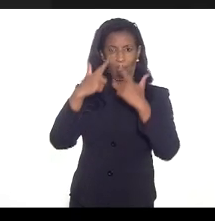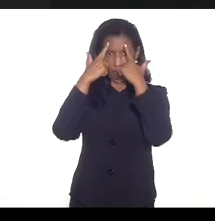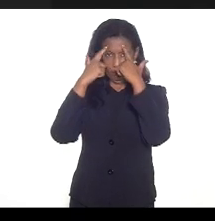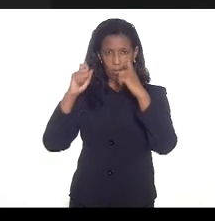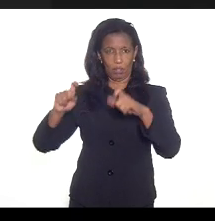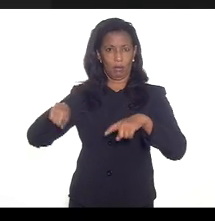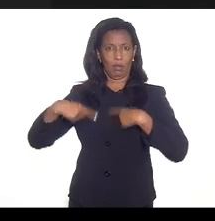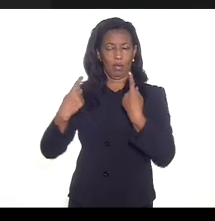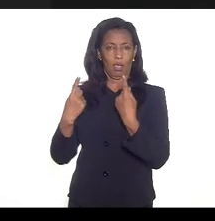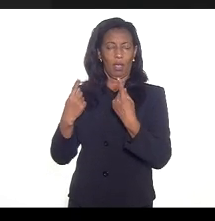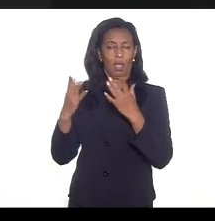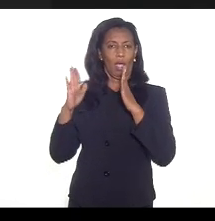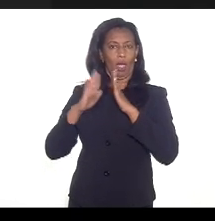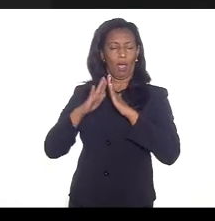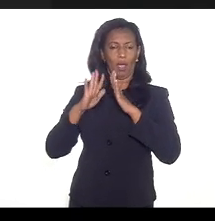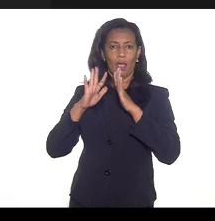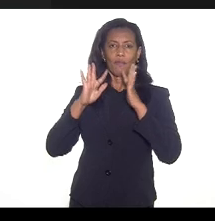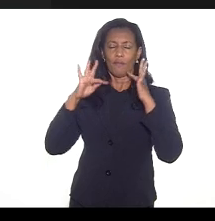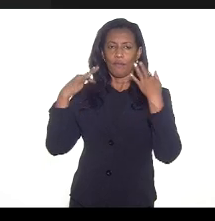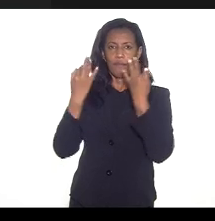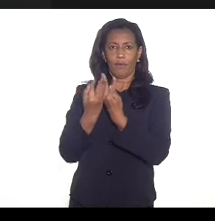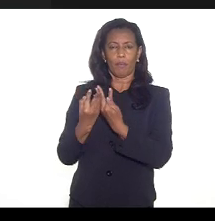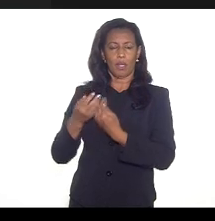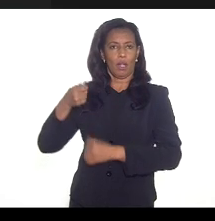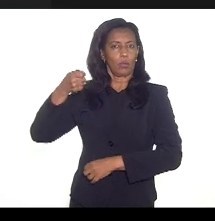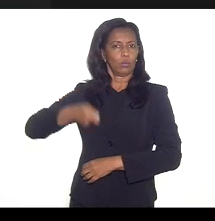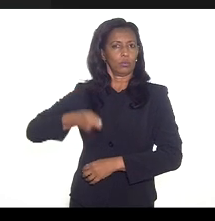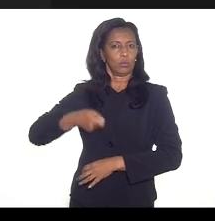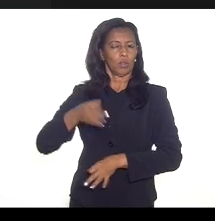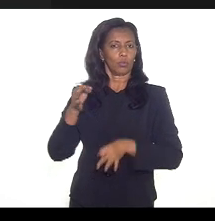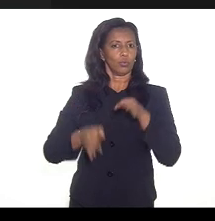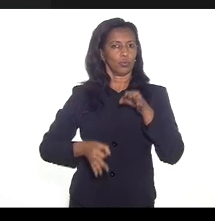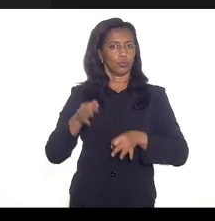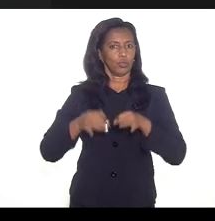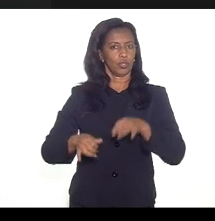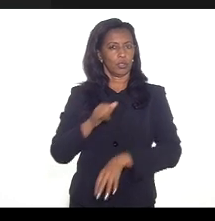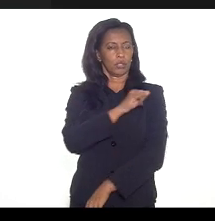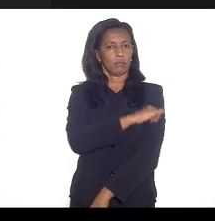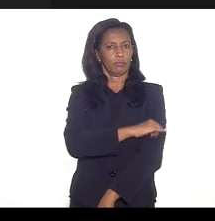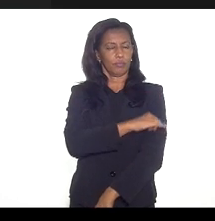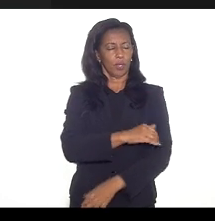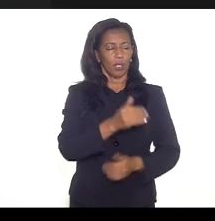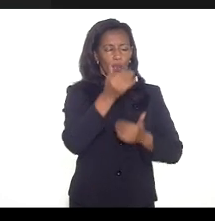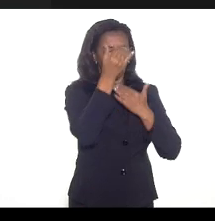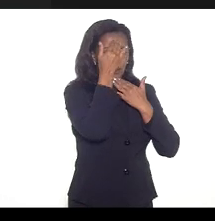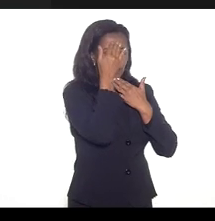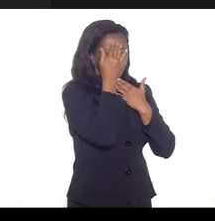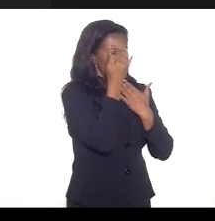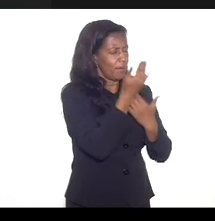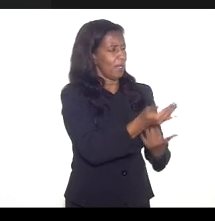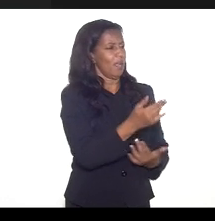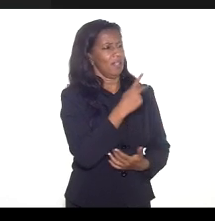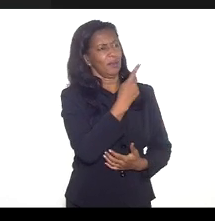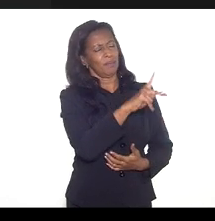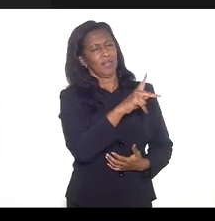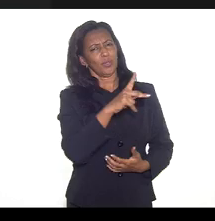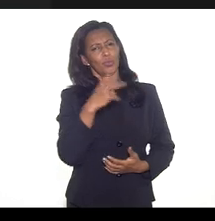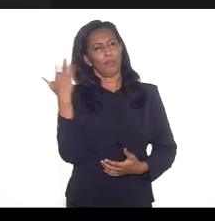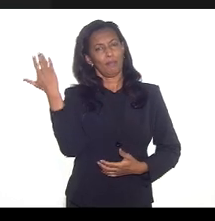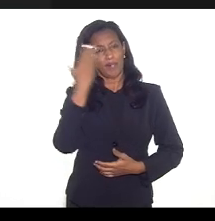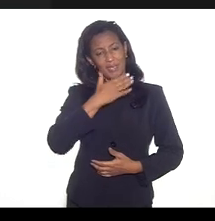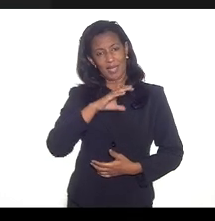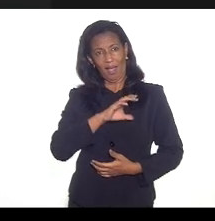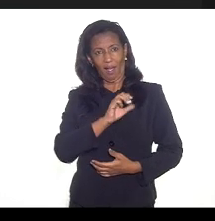Violência Doméstica e Familiar do Tribunal de Justiça do Rio de Janeiro. Muito obrigado pela sua presença. Caterine está